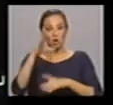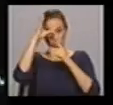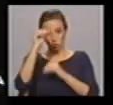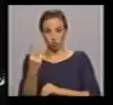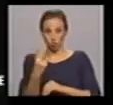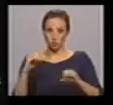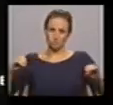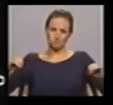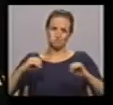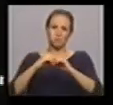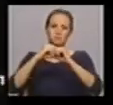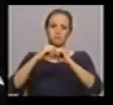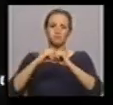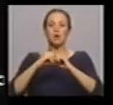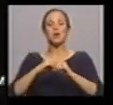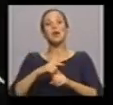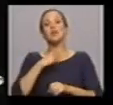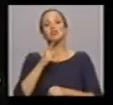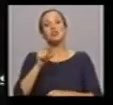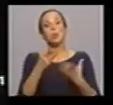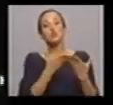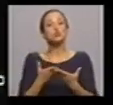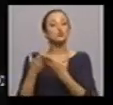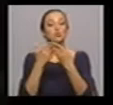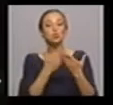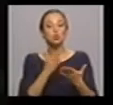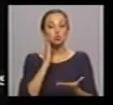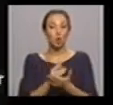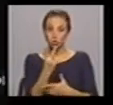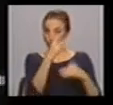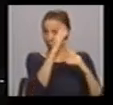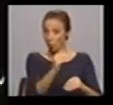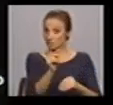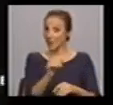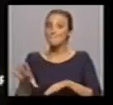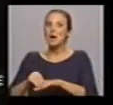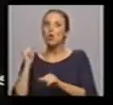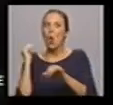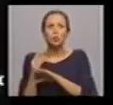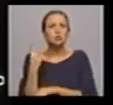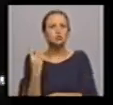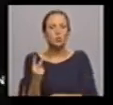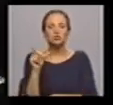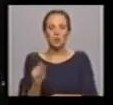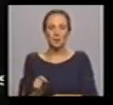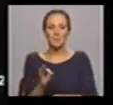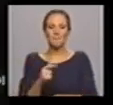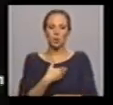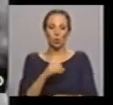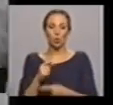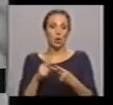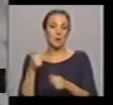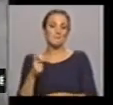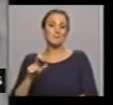dessas duas luas, mas diz também este estudo que não são apenas estas duas luas. Mais duas, nomeadamente Cupido e